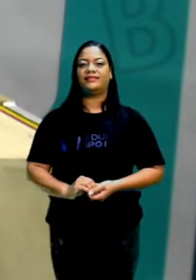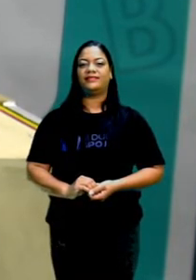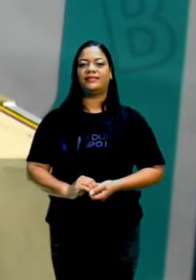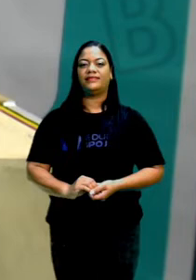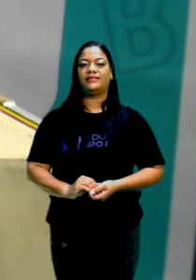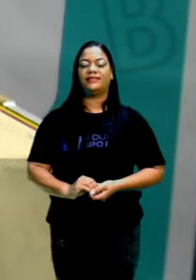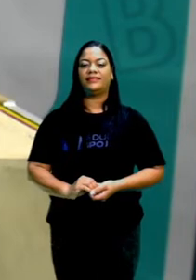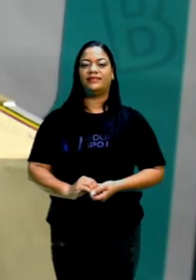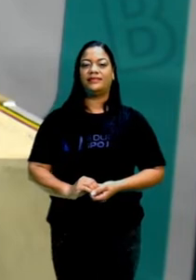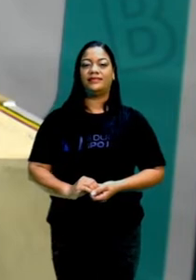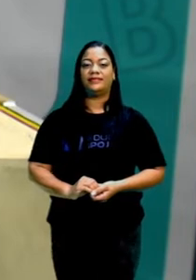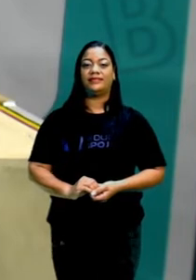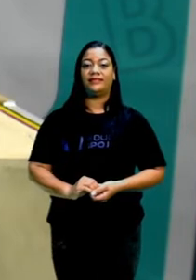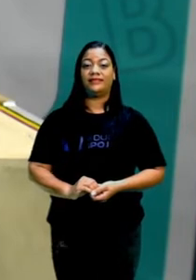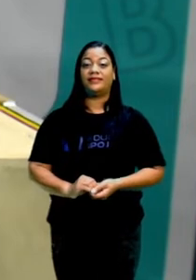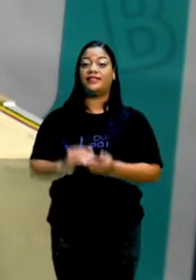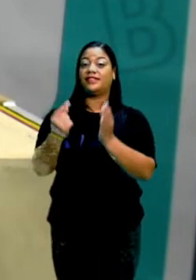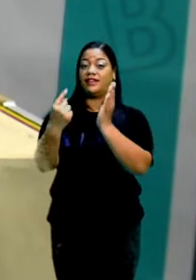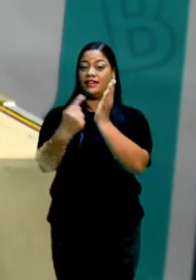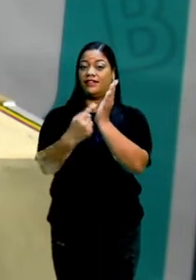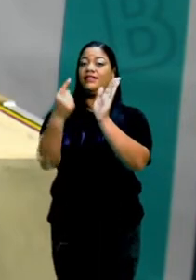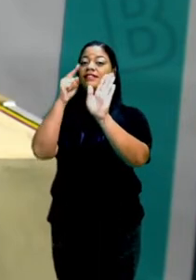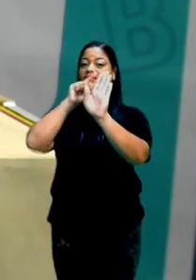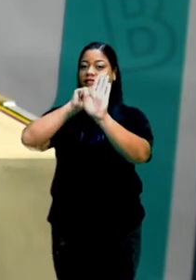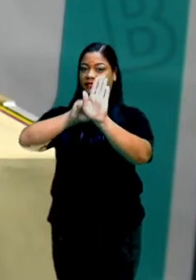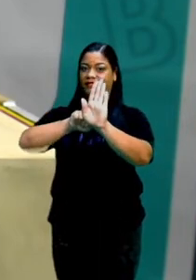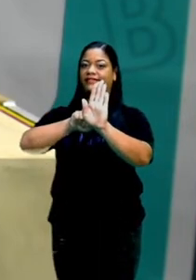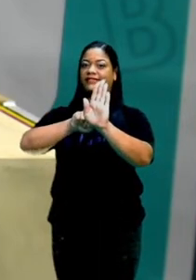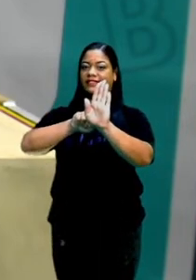Os dois lados da gotinha.